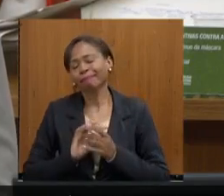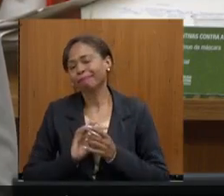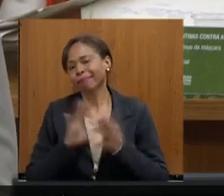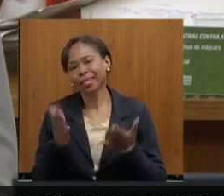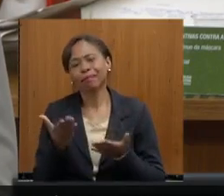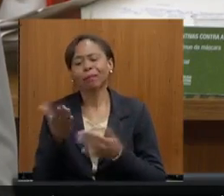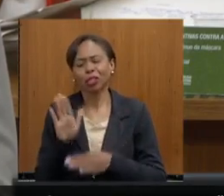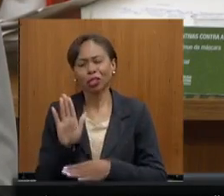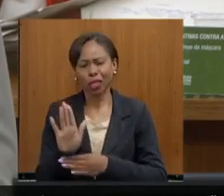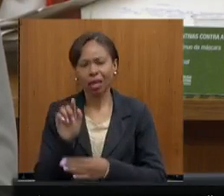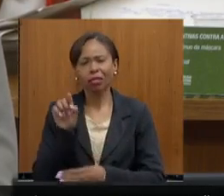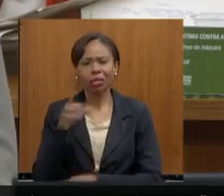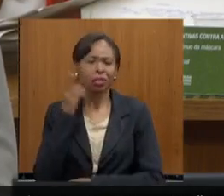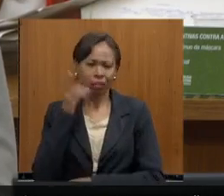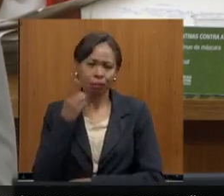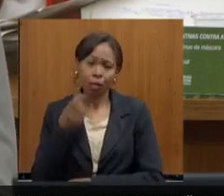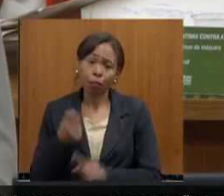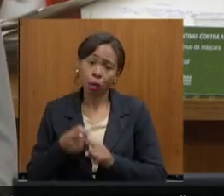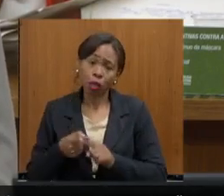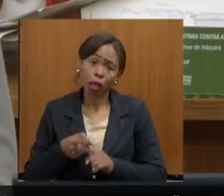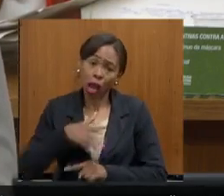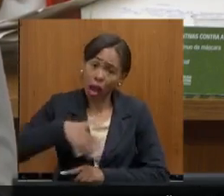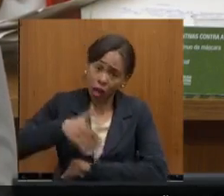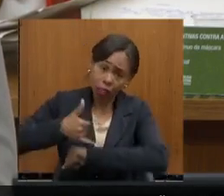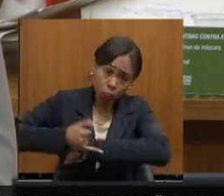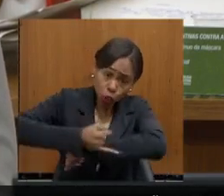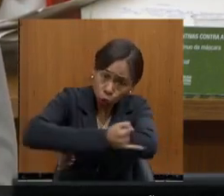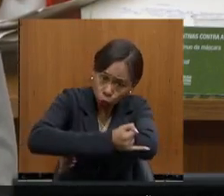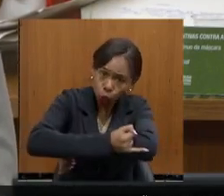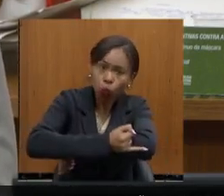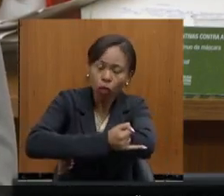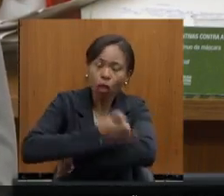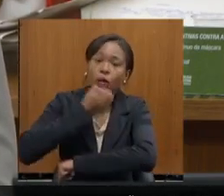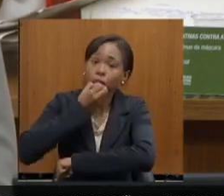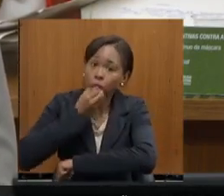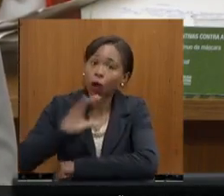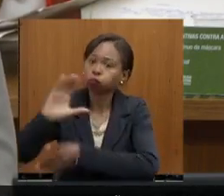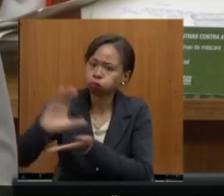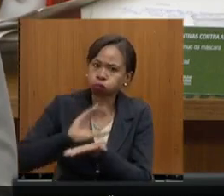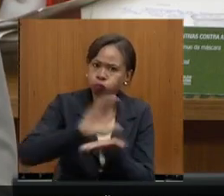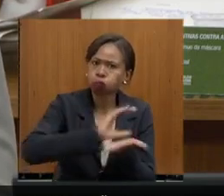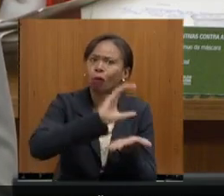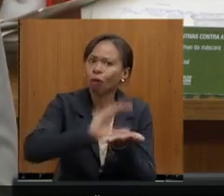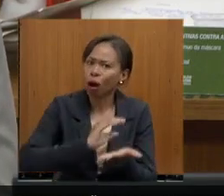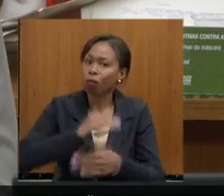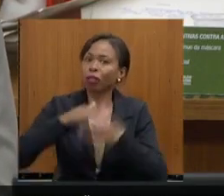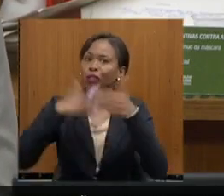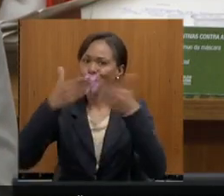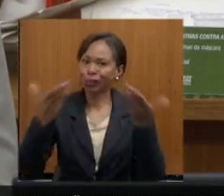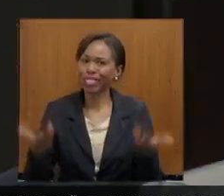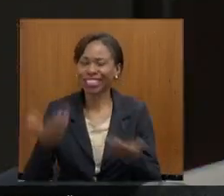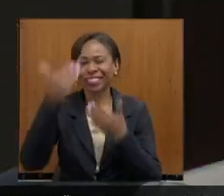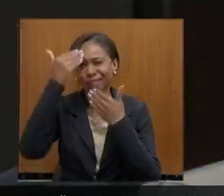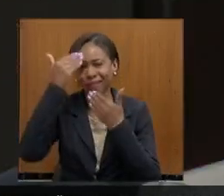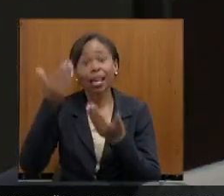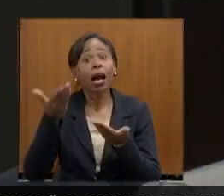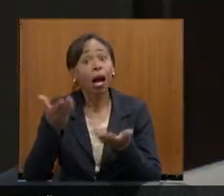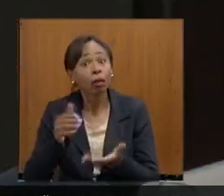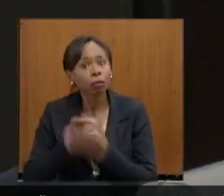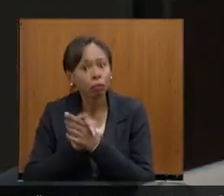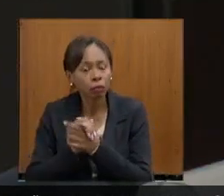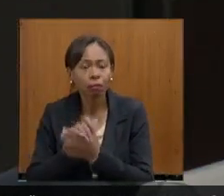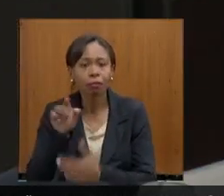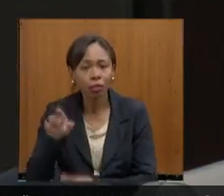à disposição do Senhor porque isso a estrutura e infraestrutura é atração e expansão de investimentos Tão brigado e eu